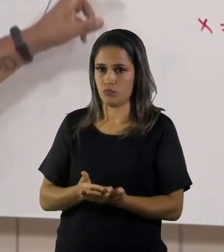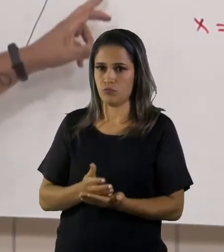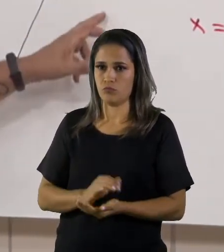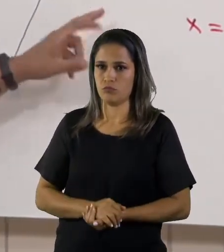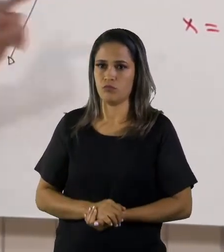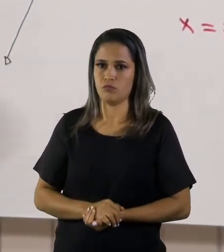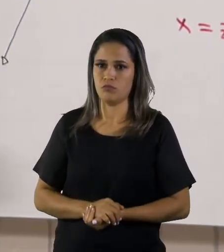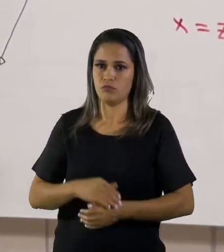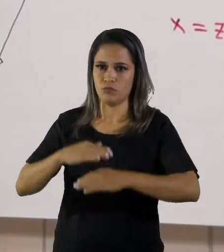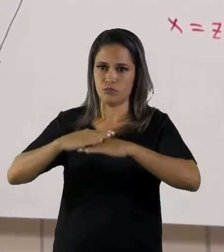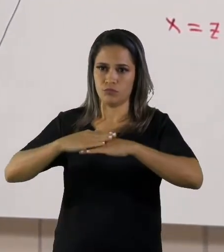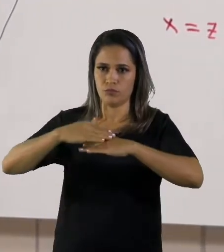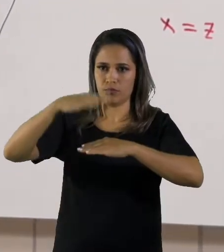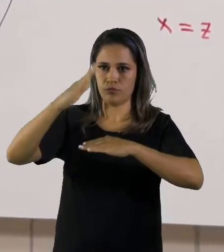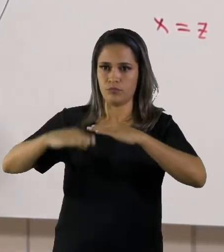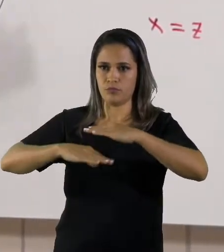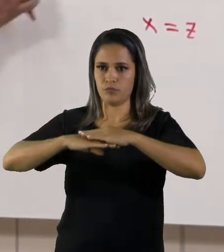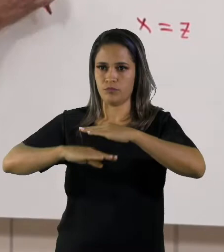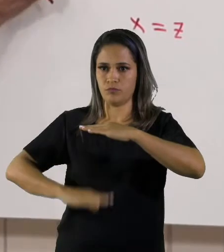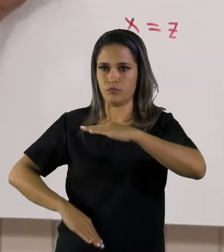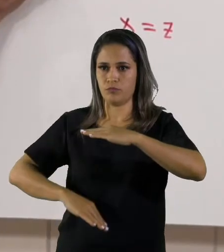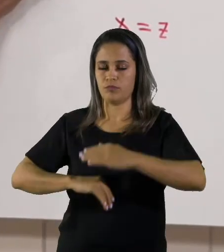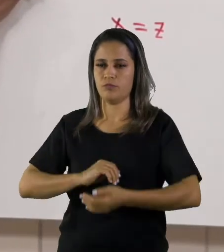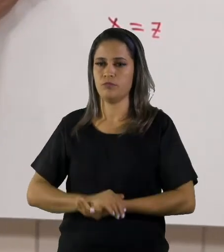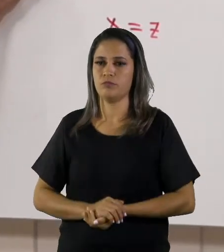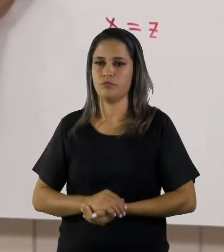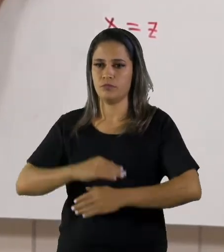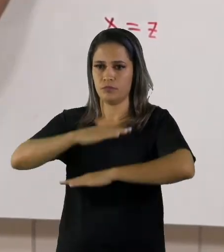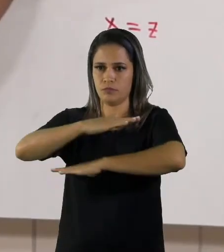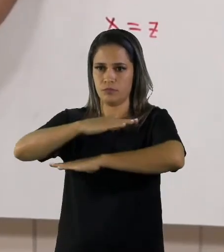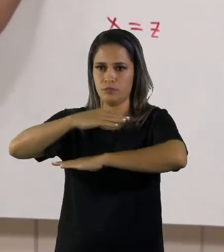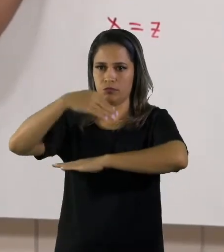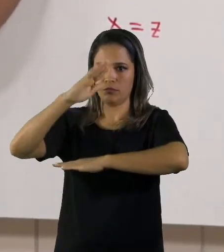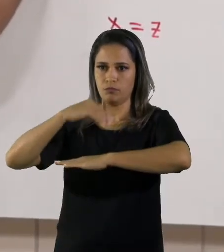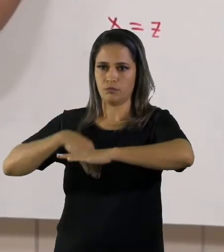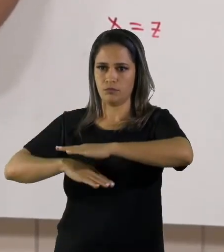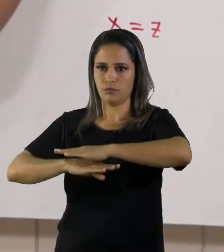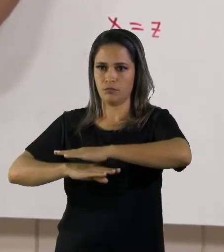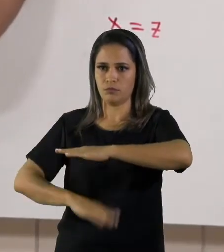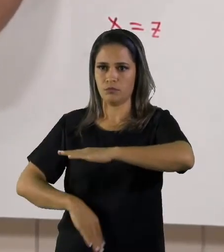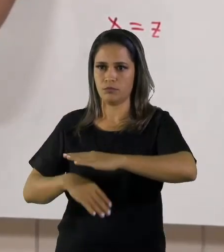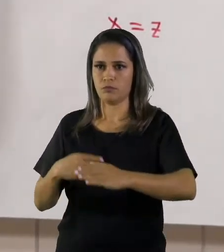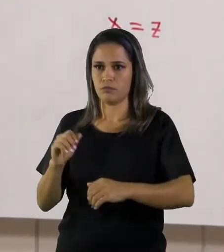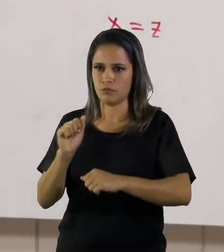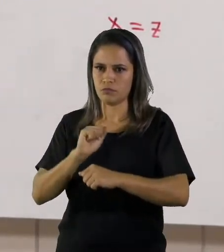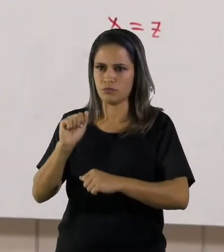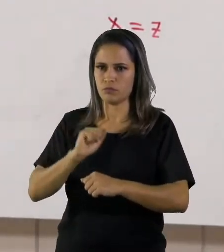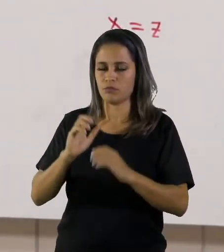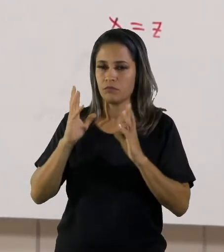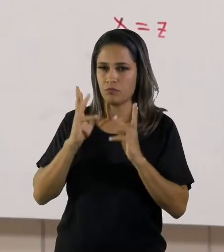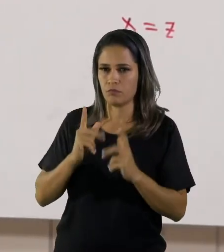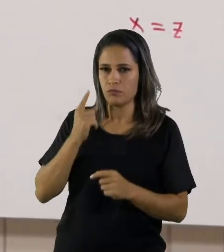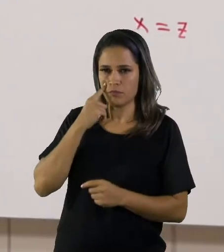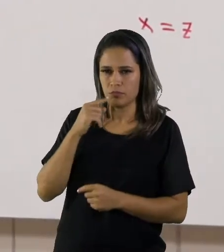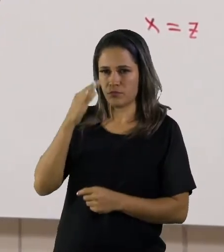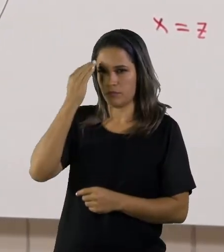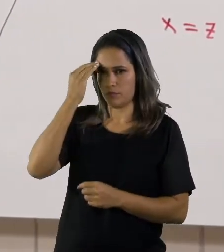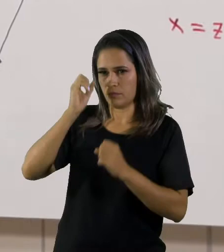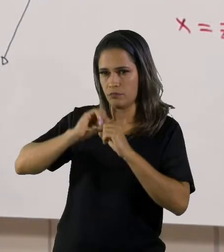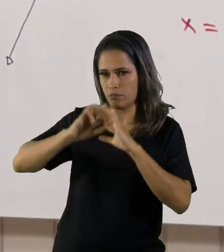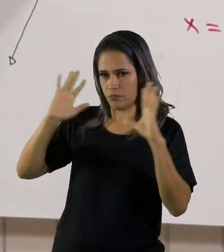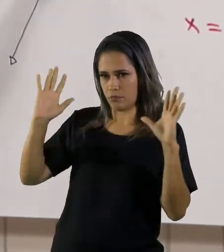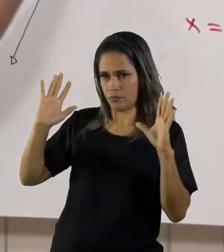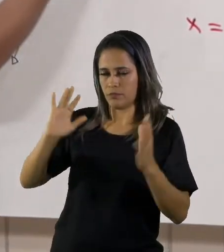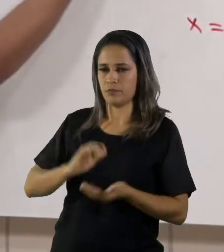alternos externos. Então, vamos apagar aqui, para deixar mais limpa a imagem para vocês entenderem melhor. Então, agora eu